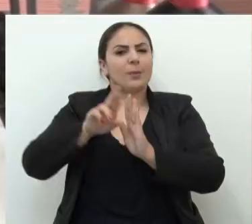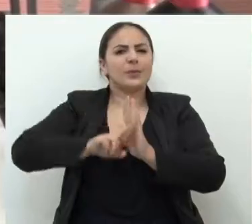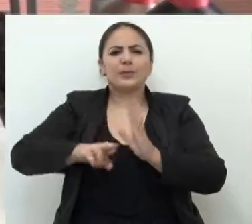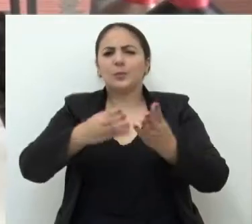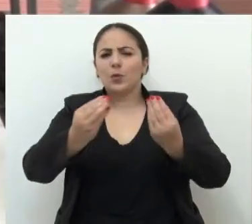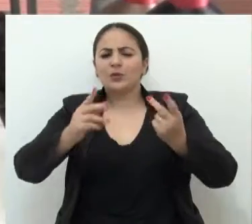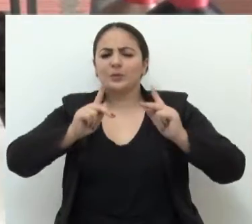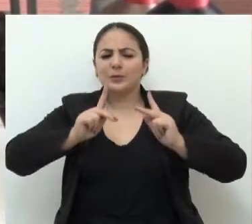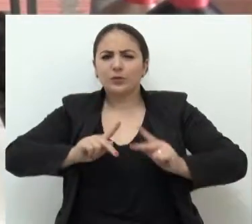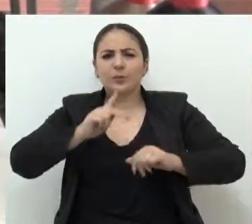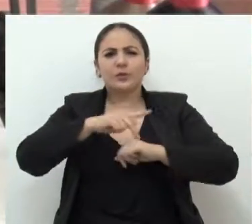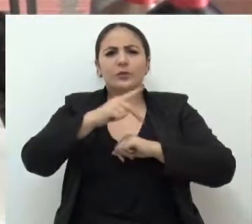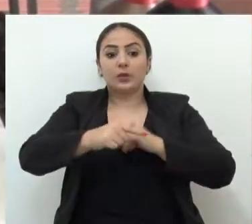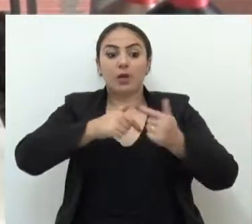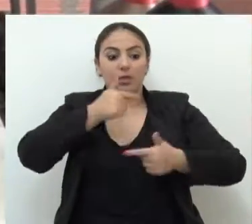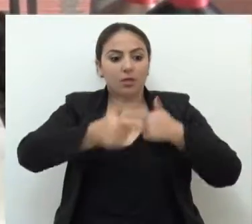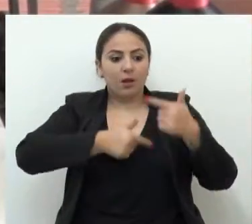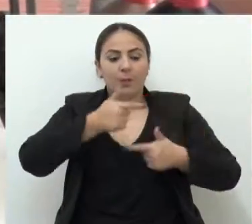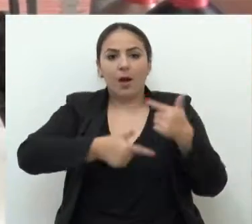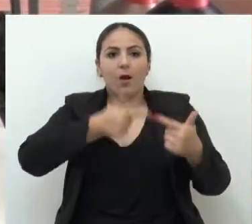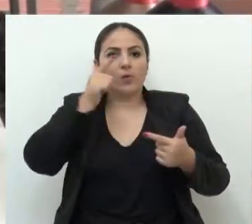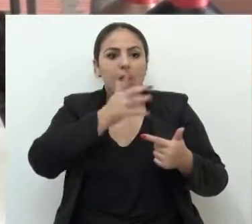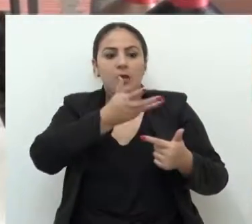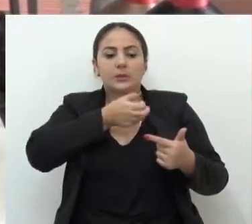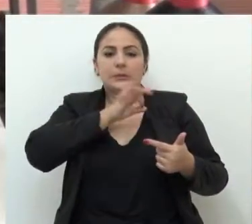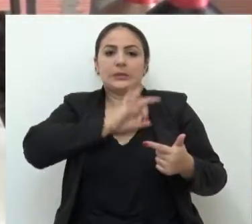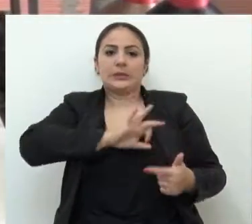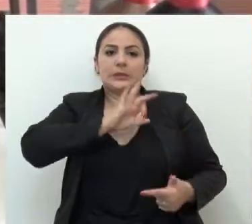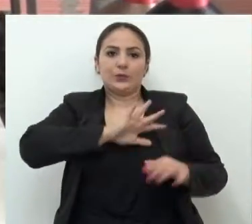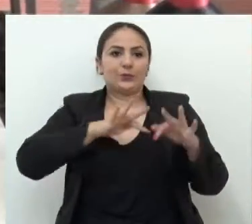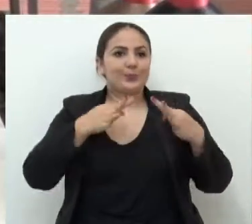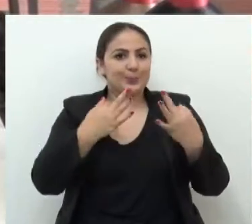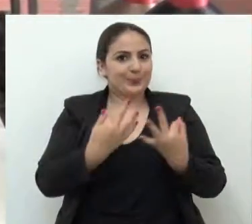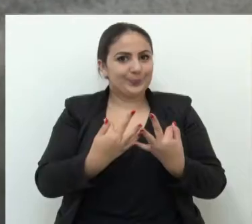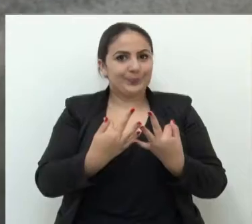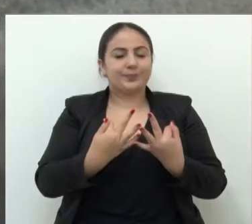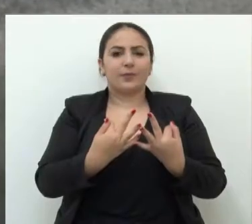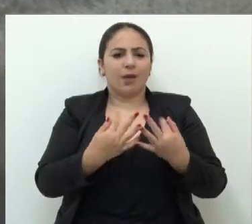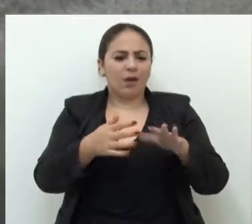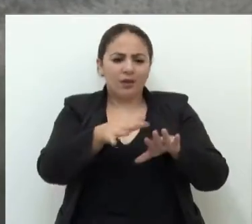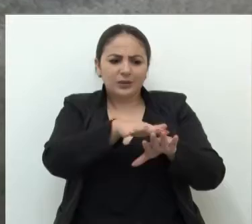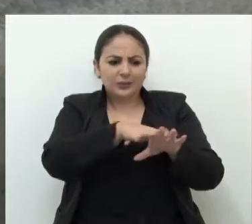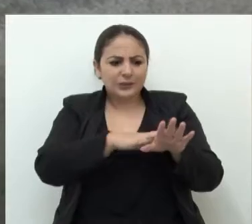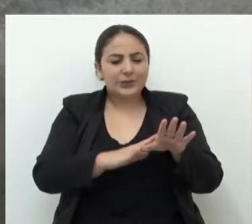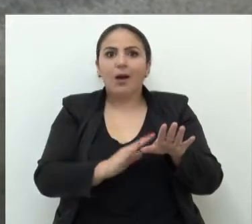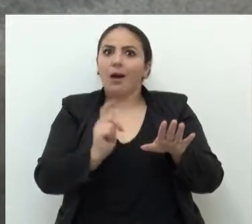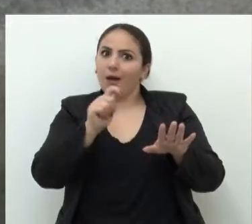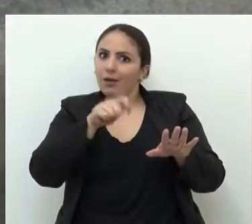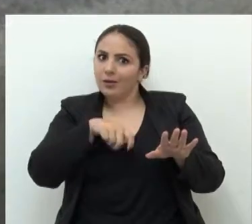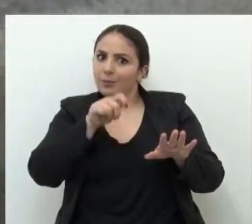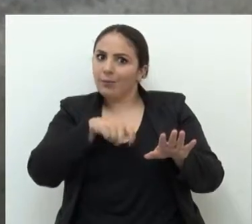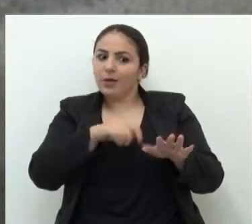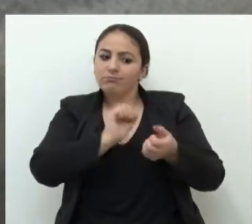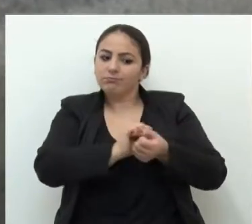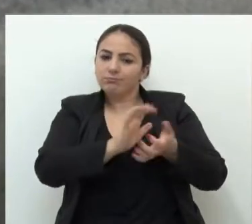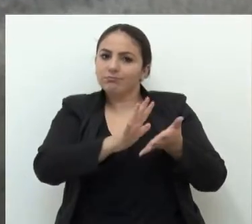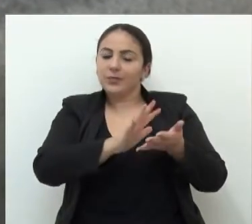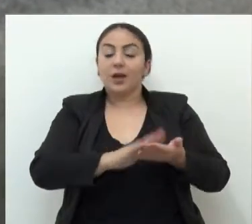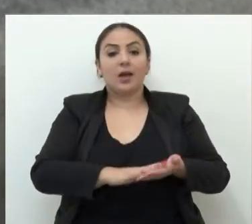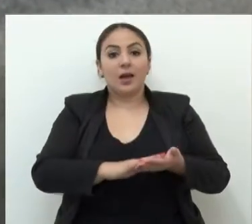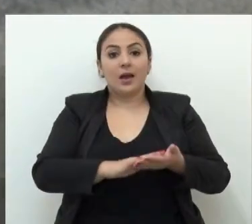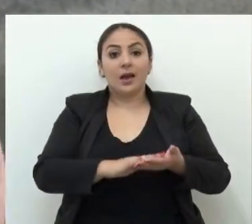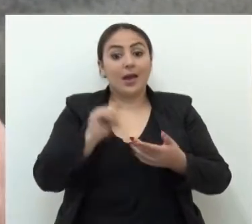representa muitos faz-fundenses que do trabalho tiram o sustento da família. As mãos calejadas e